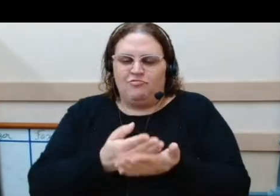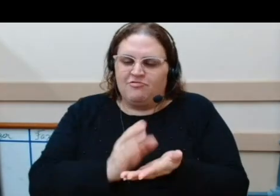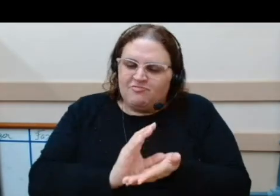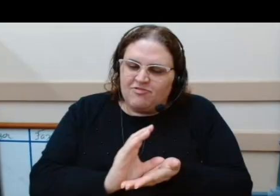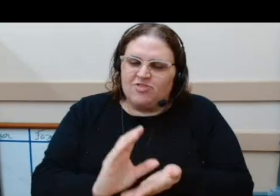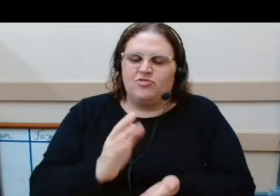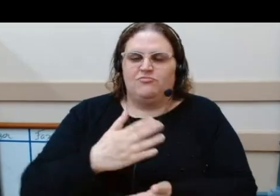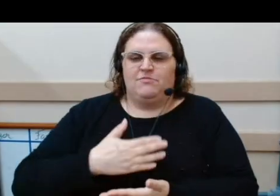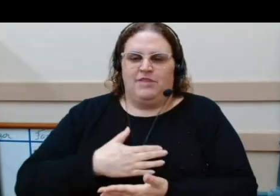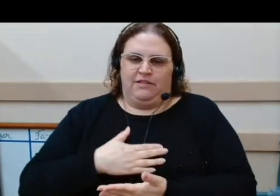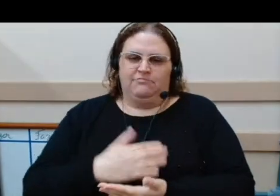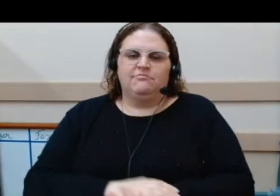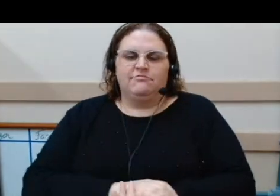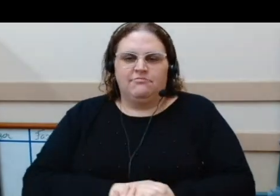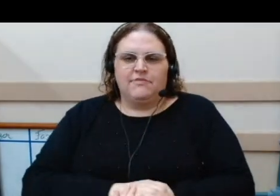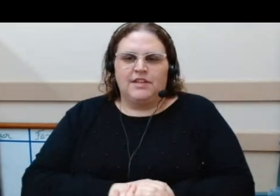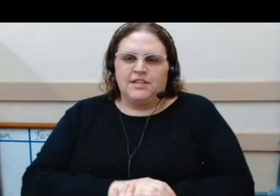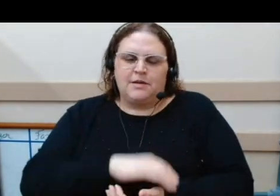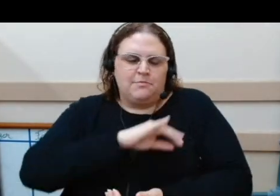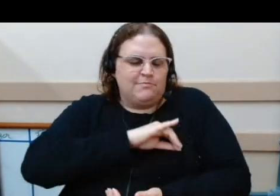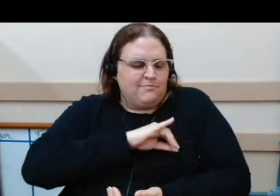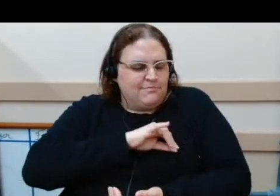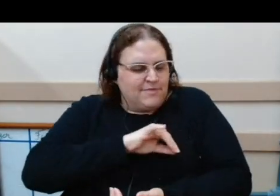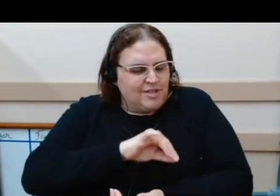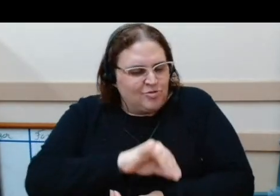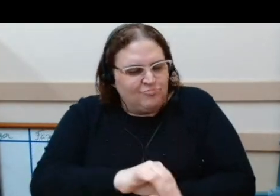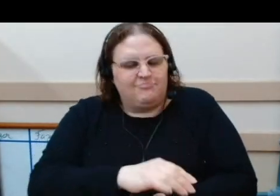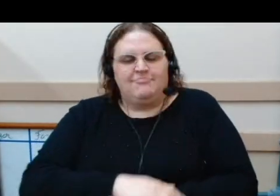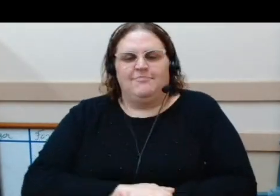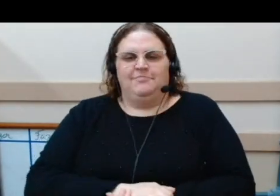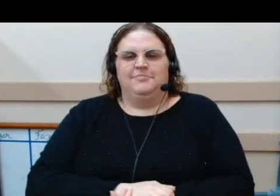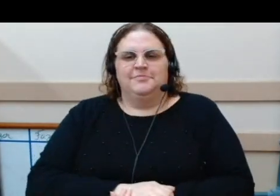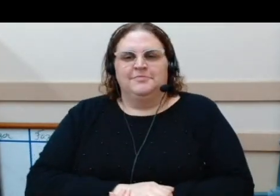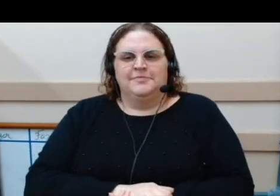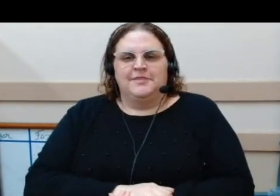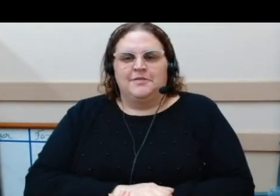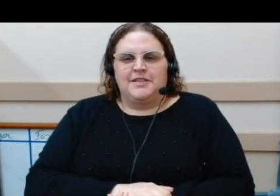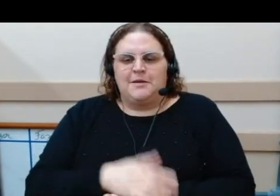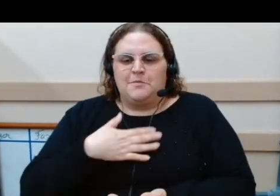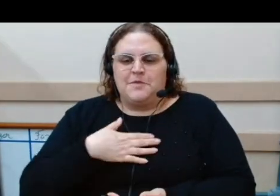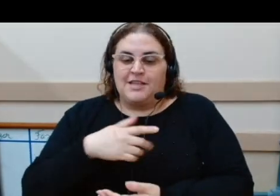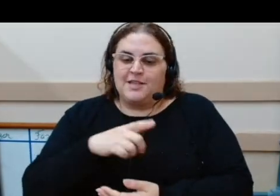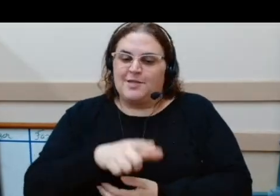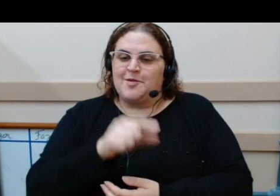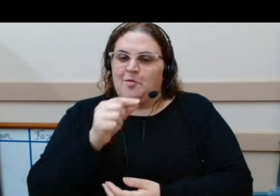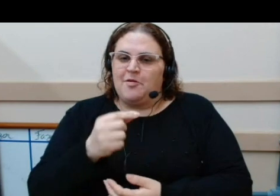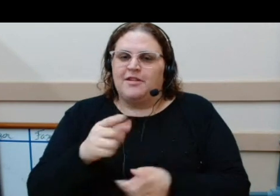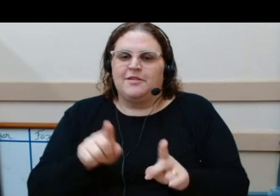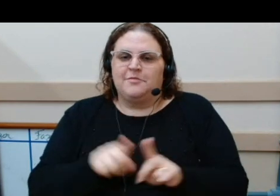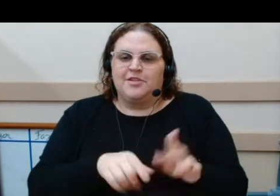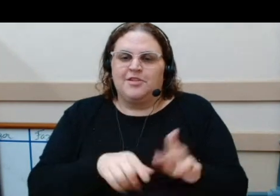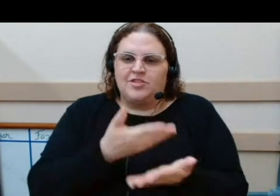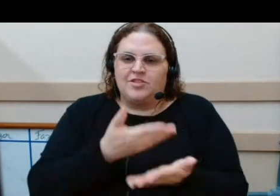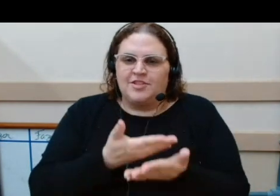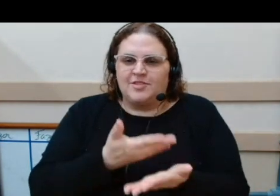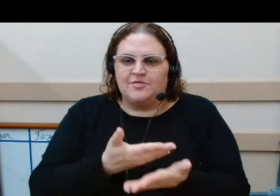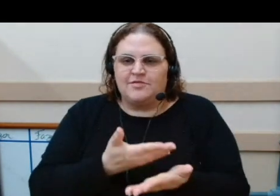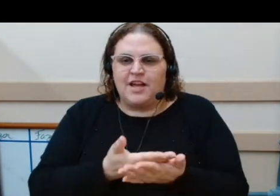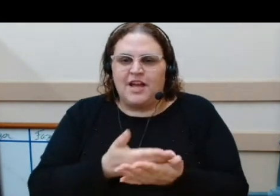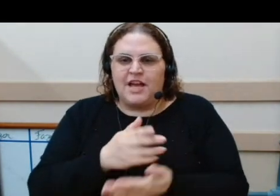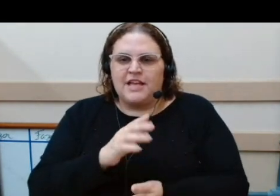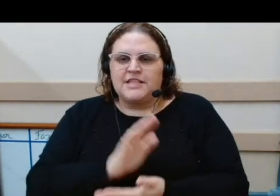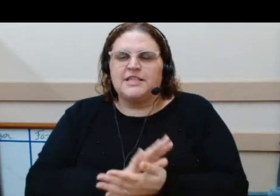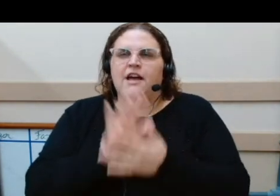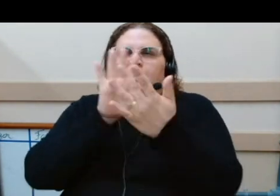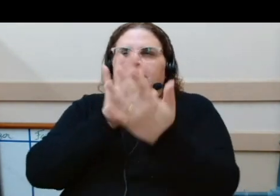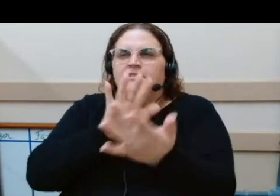posso dizer apaixonadamente né nessa minha escolha de estudar essa interface da